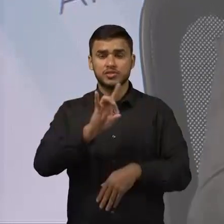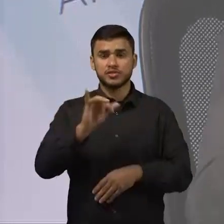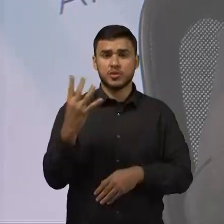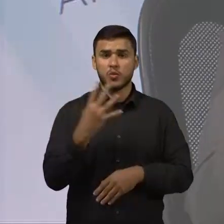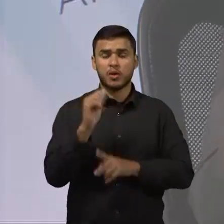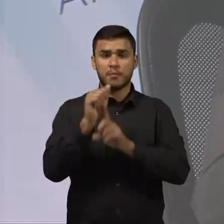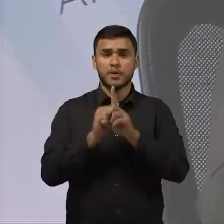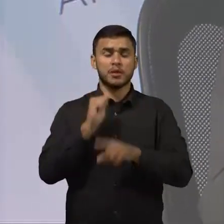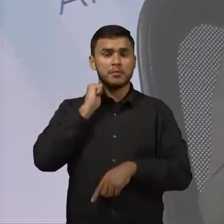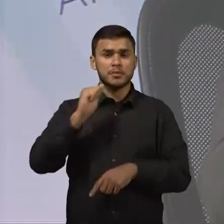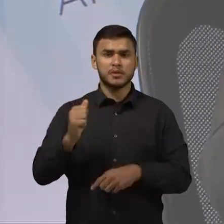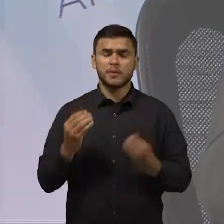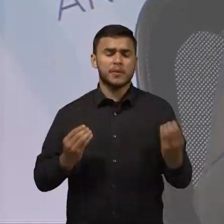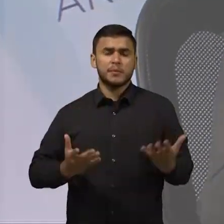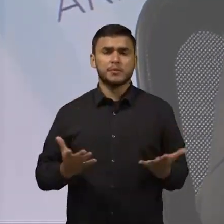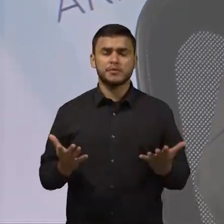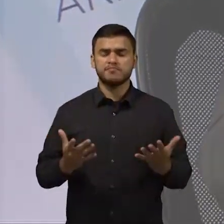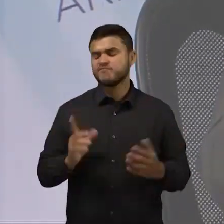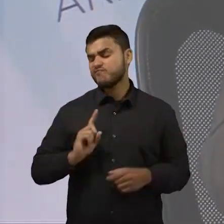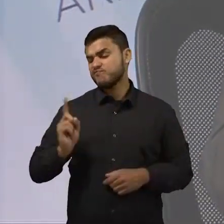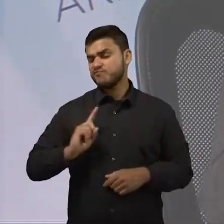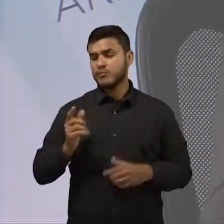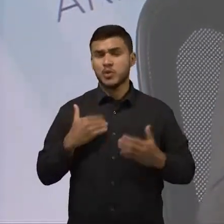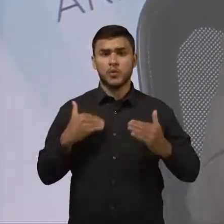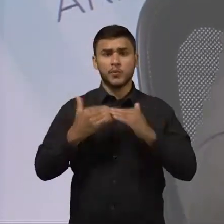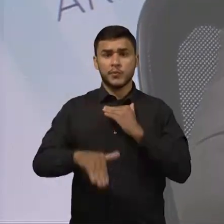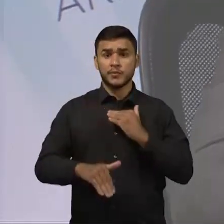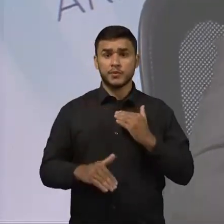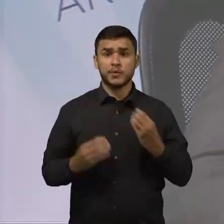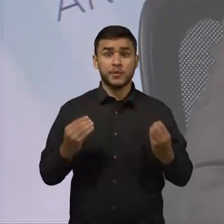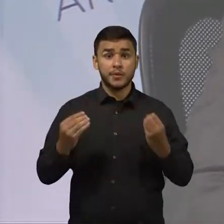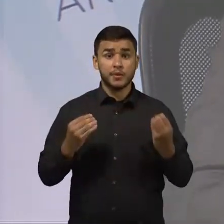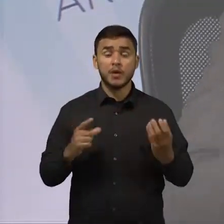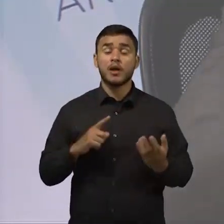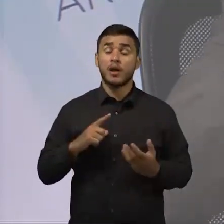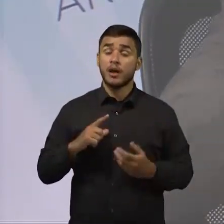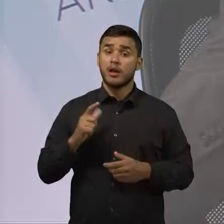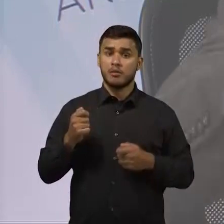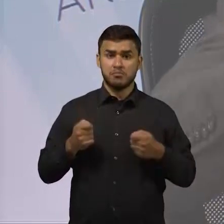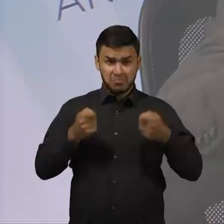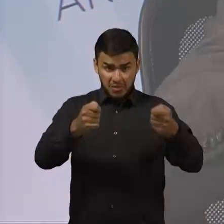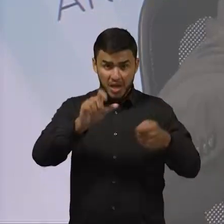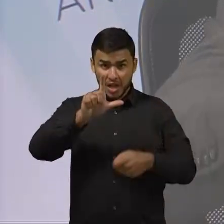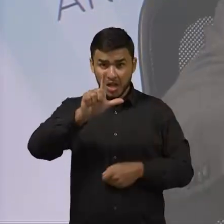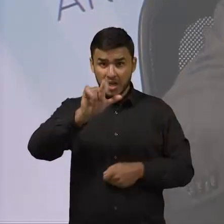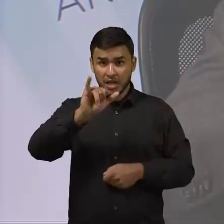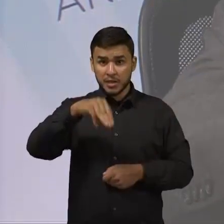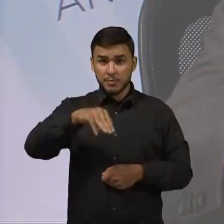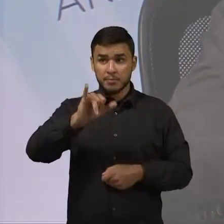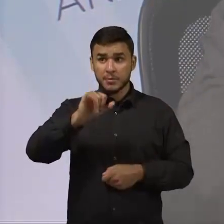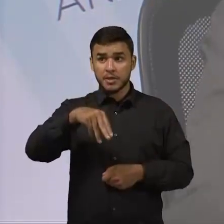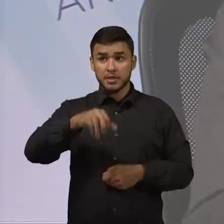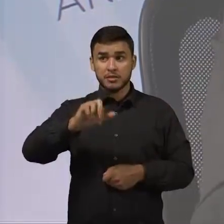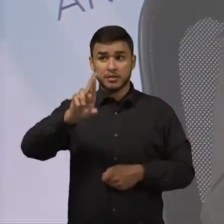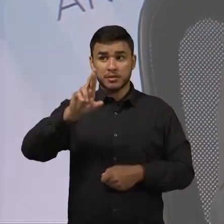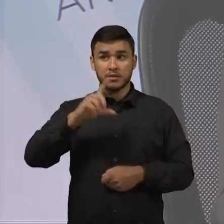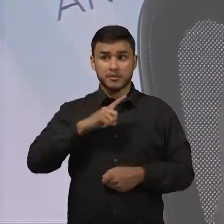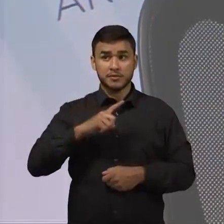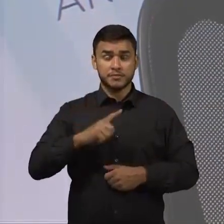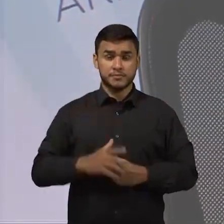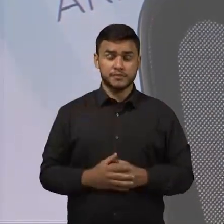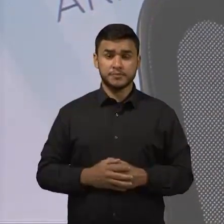fazia com que o argumento jurídico dele fosse fundamentalmente claro para dizer que não concedia liminar. Esqueceu dos outros aspectos fundamentais jurídicos. E que está numa